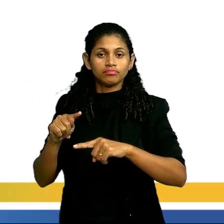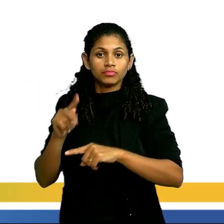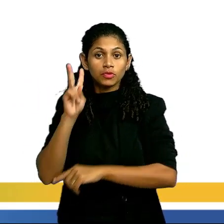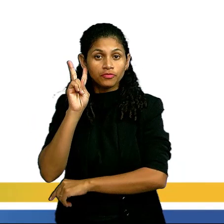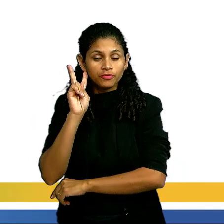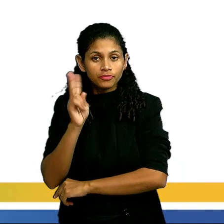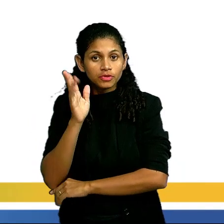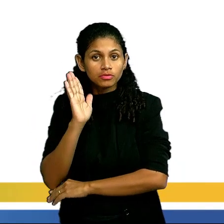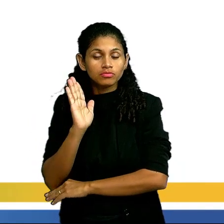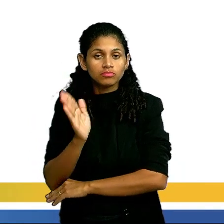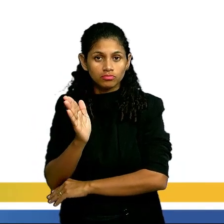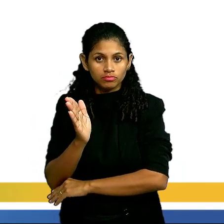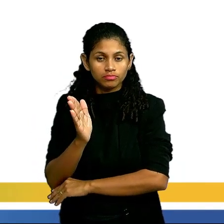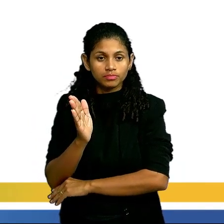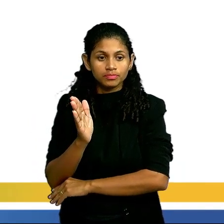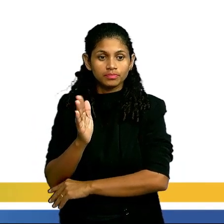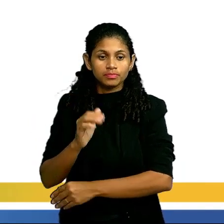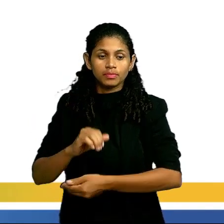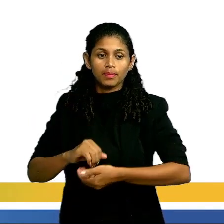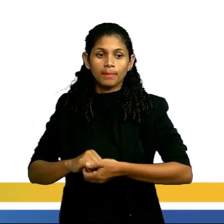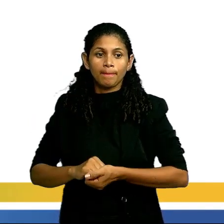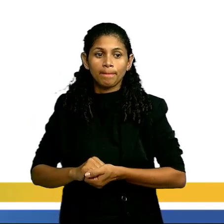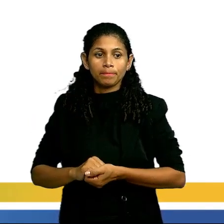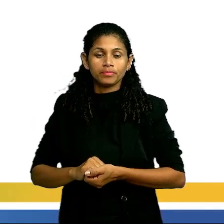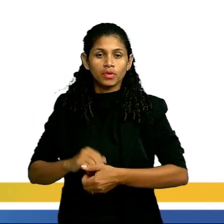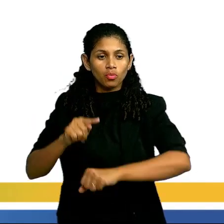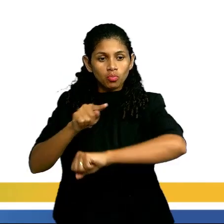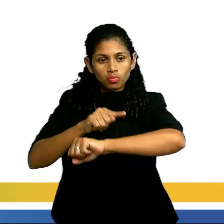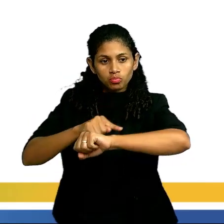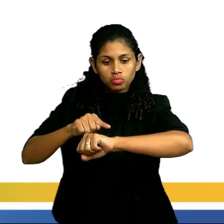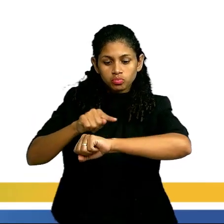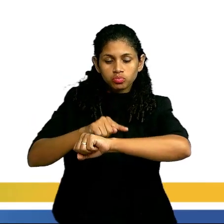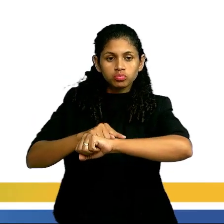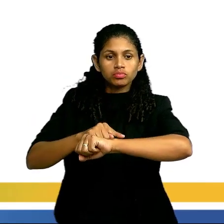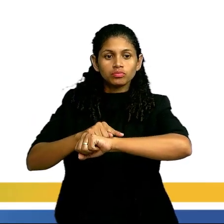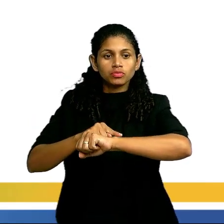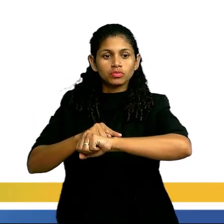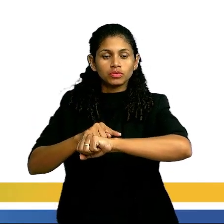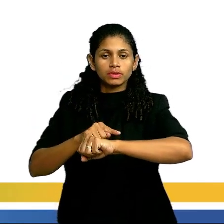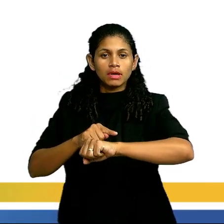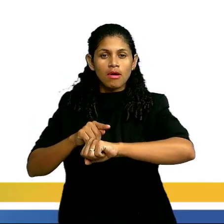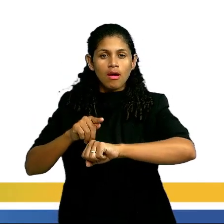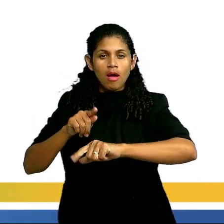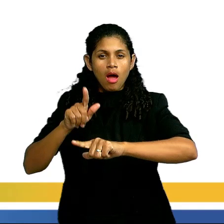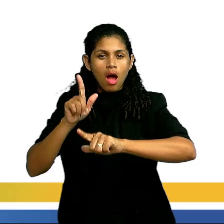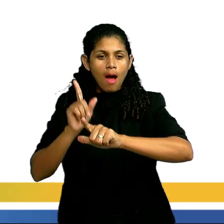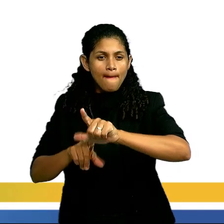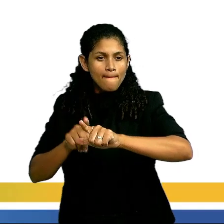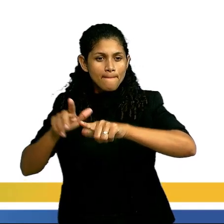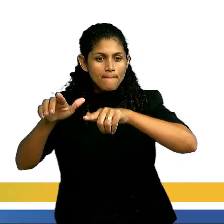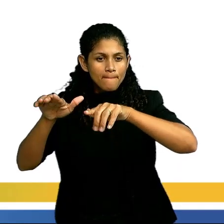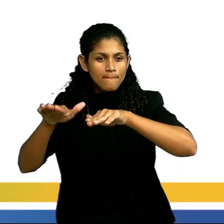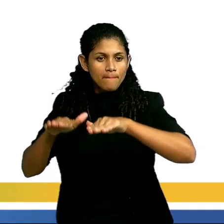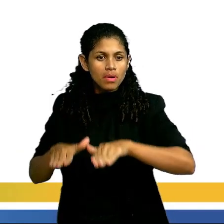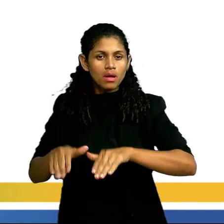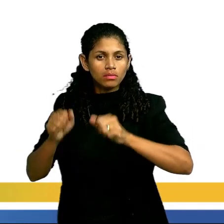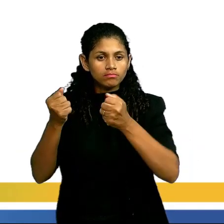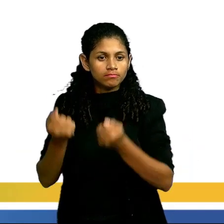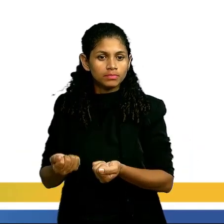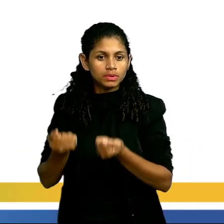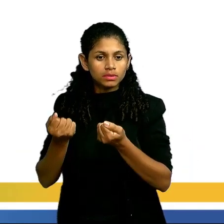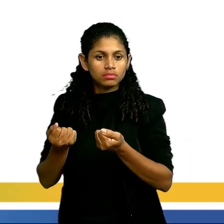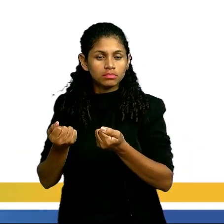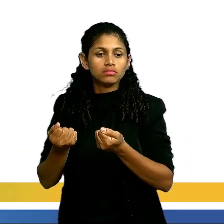viu há poucos momentos. Nós temos aí o relógio, nós temos balança, tá? A jarra, régua, nós temos